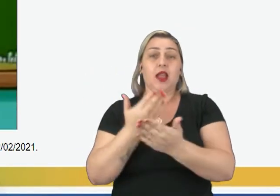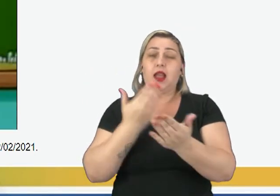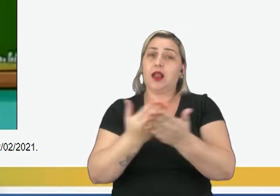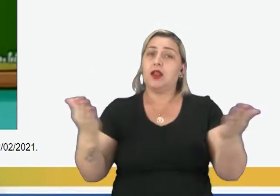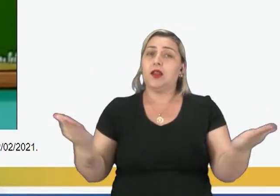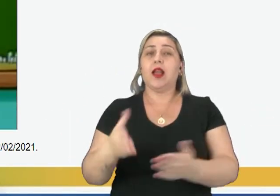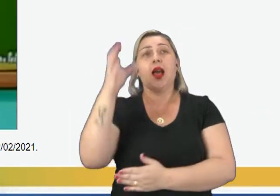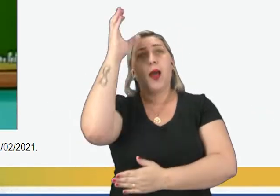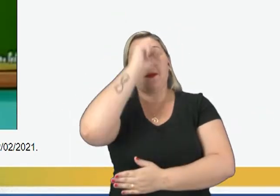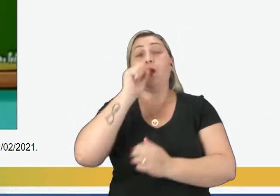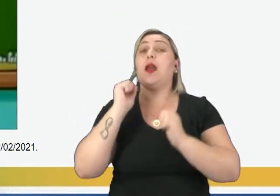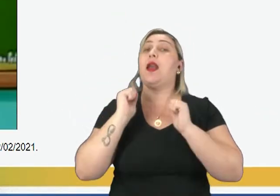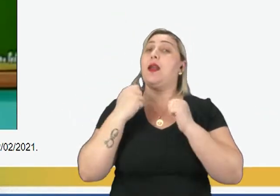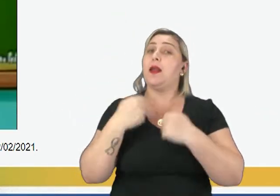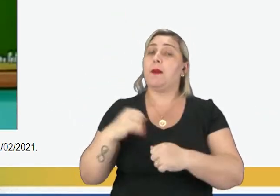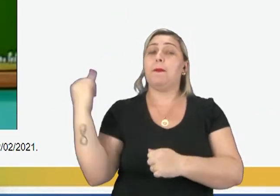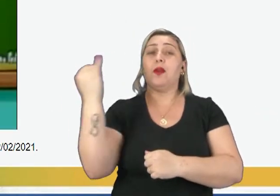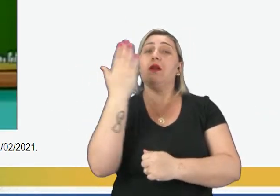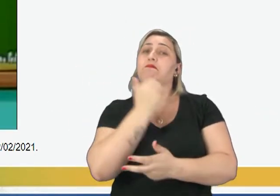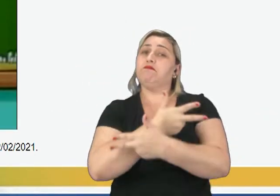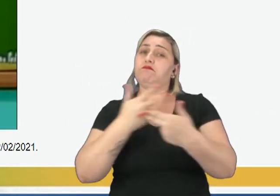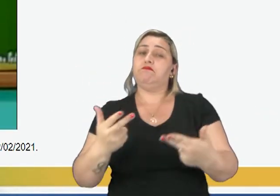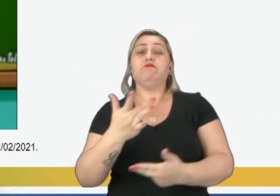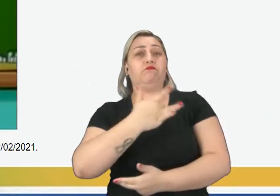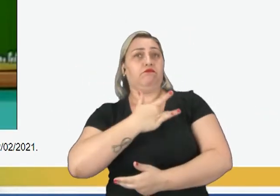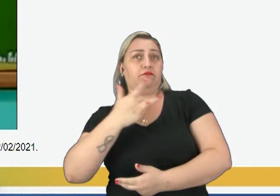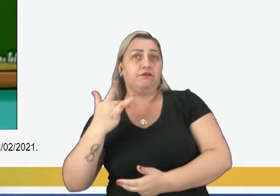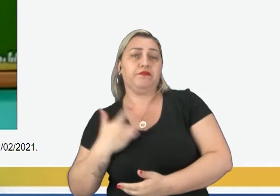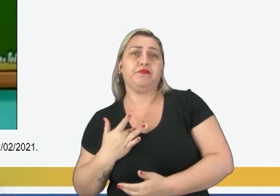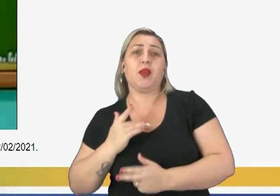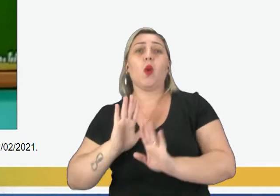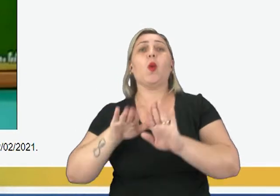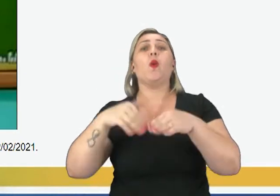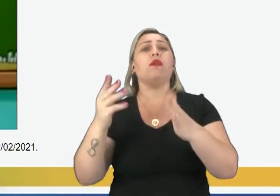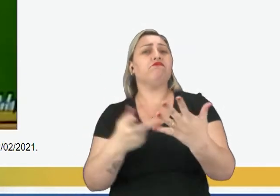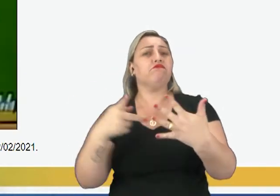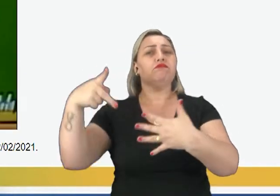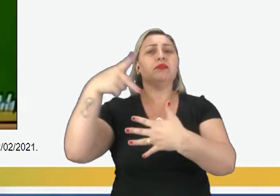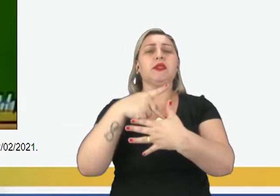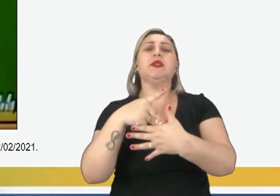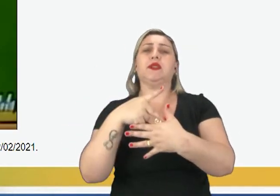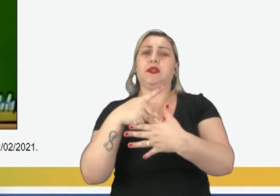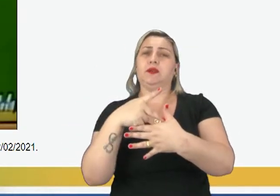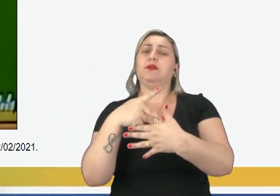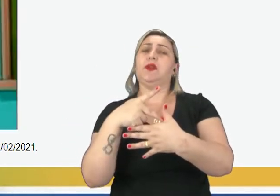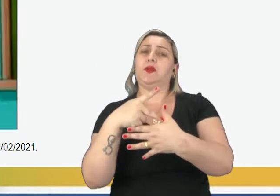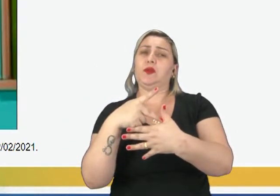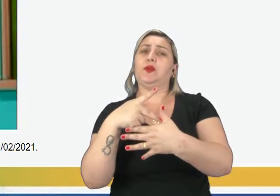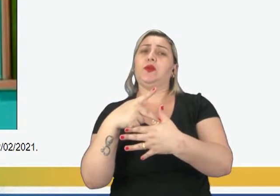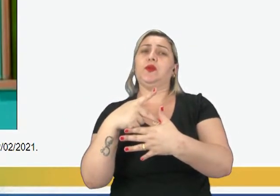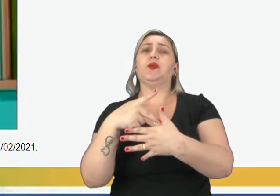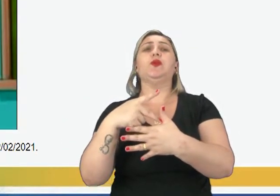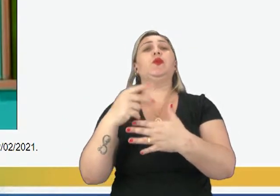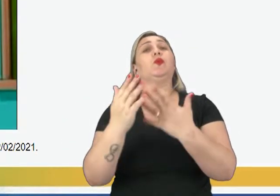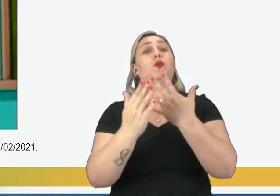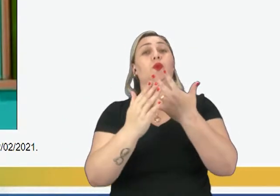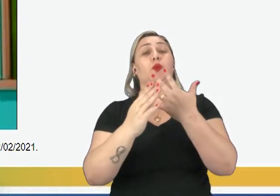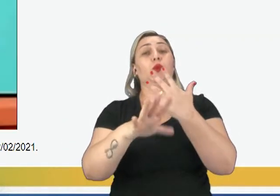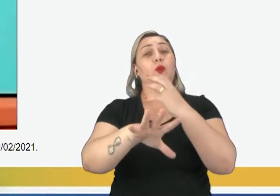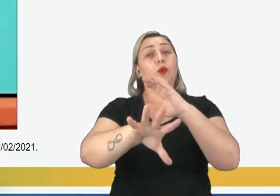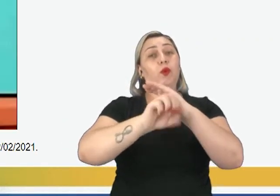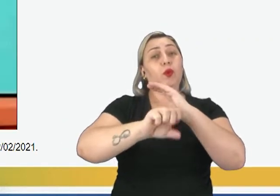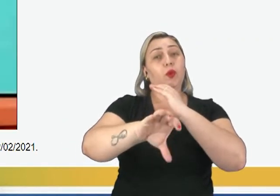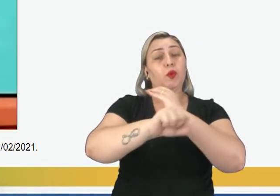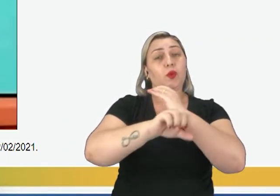vamos aprender o que é necessário para ter uma alimentação saudável e quais os principais nutrientes. Carboidratos, fonte de energia